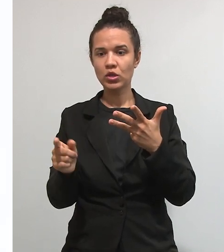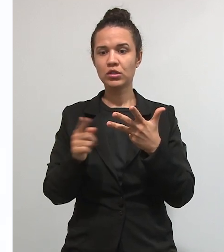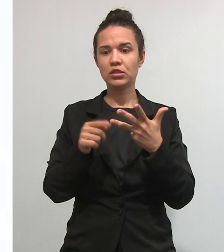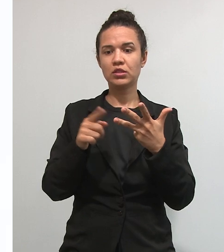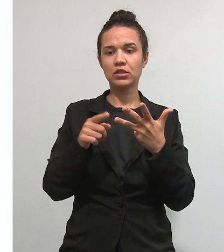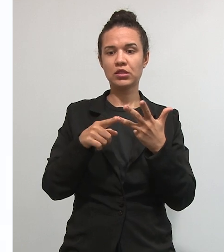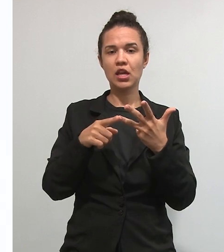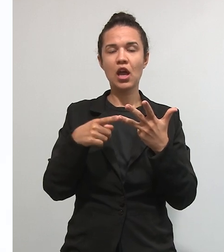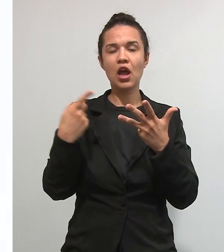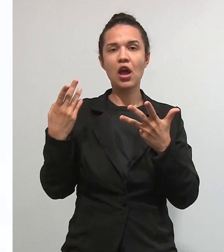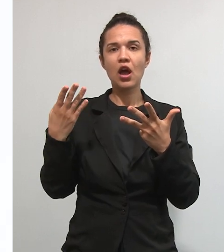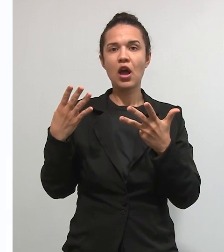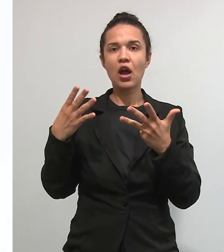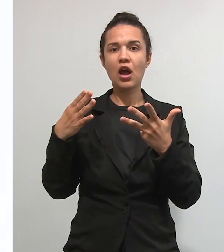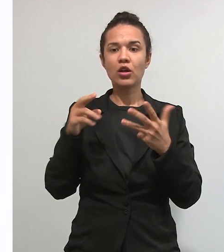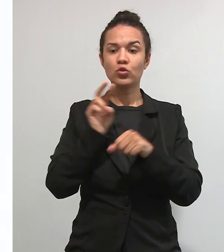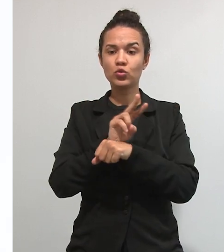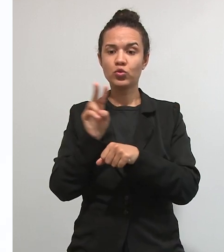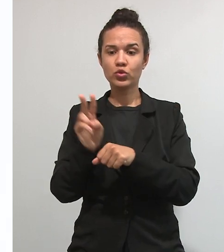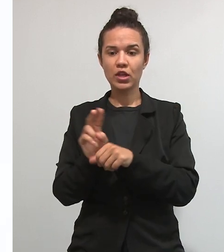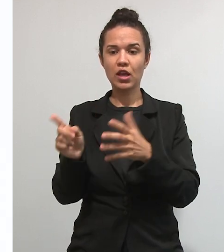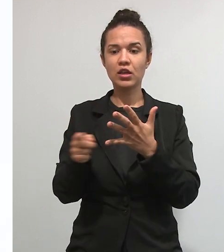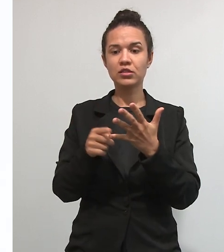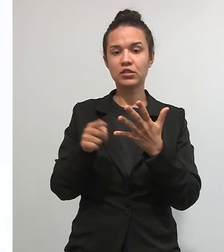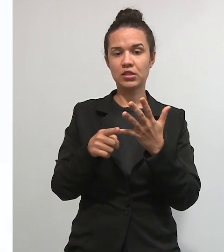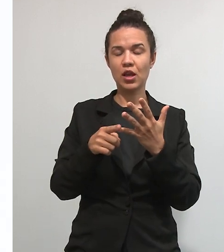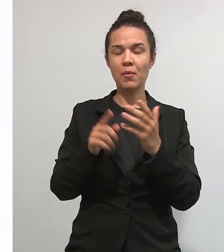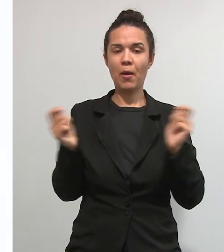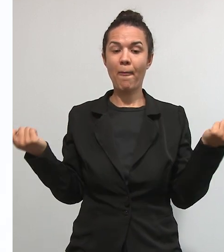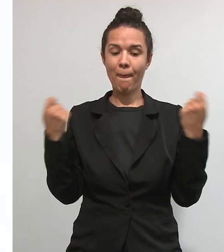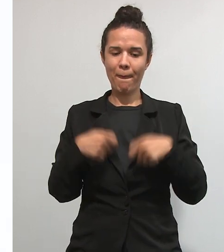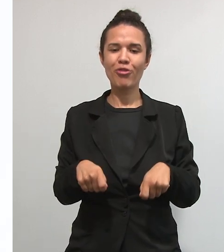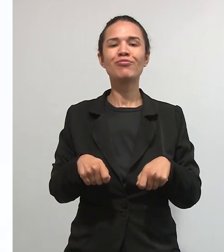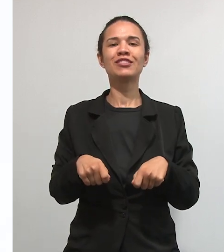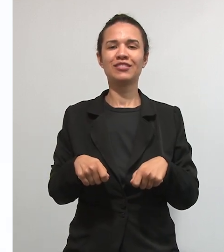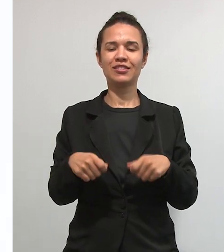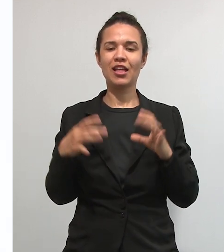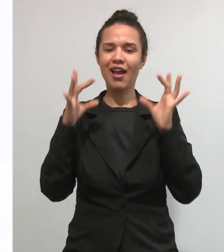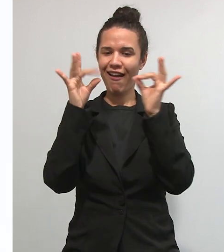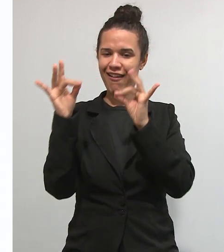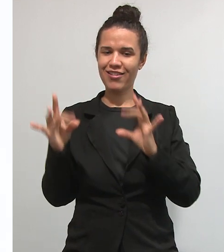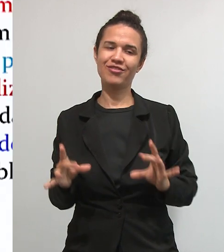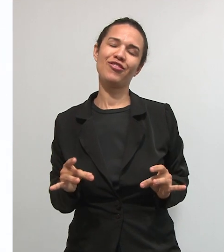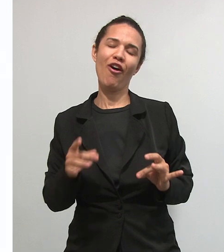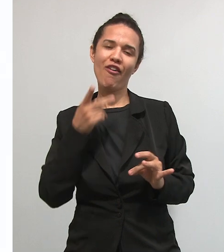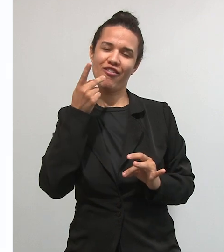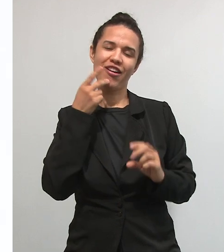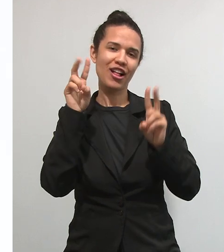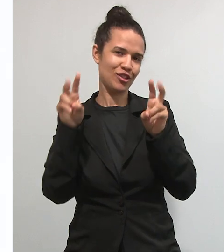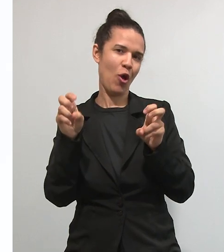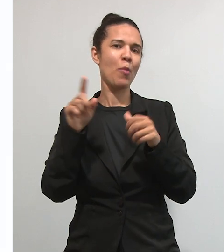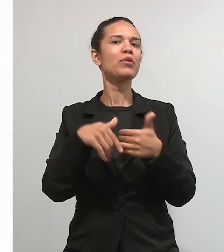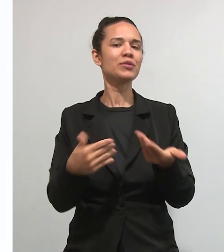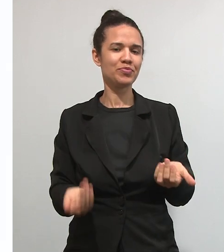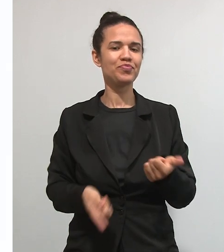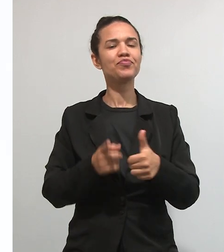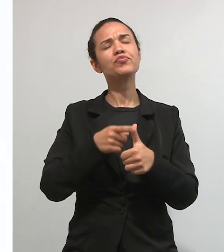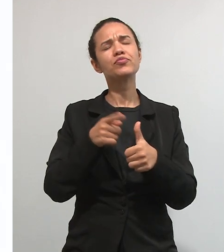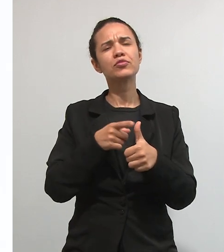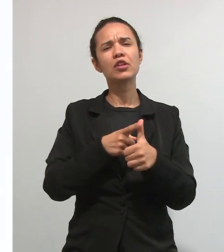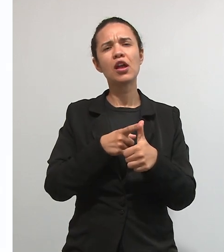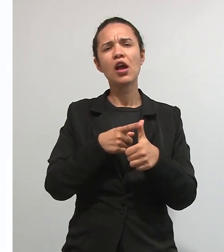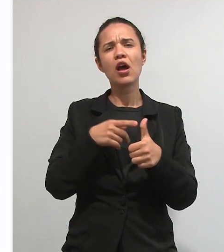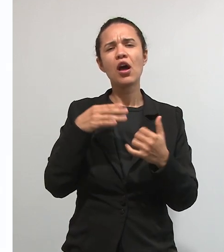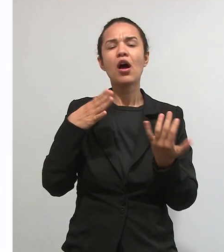original, princípio da prudência e princípio da competência. Vamos estudar cada um deles. O